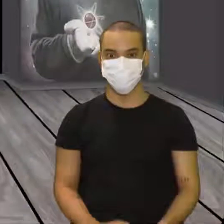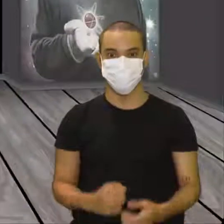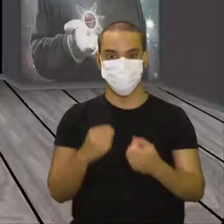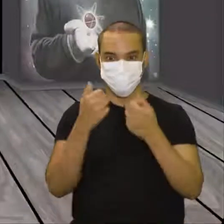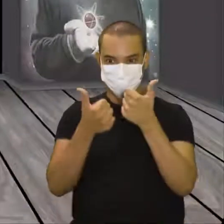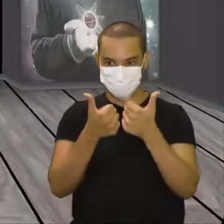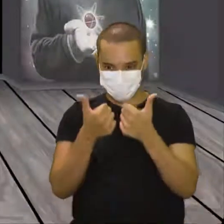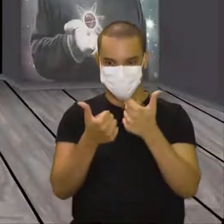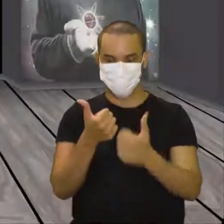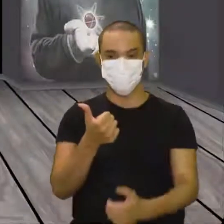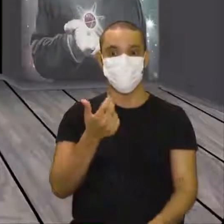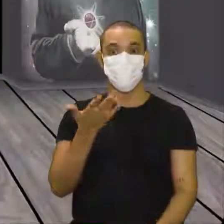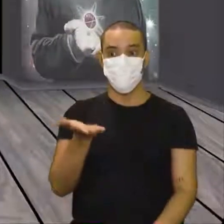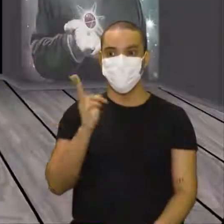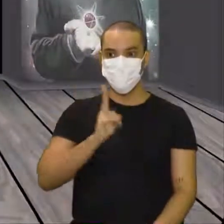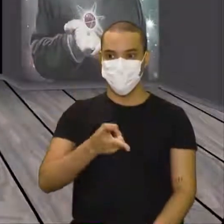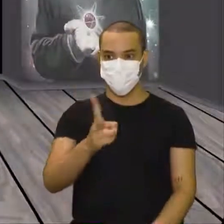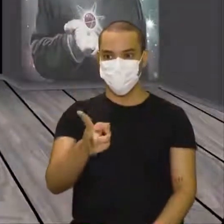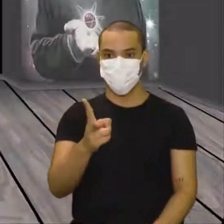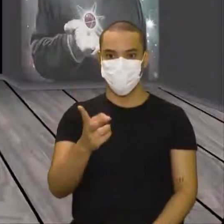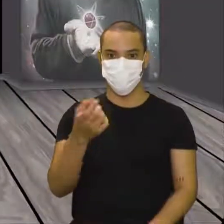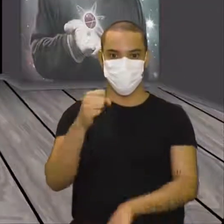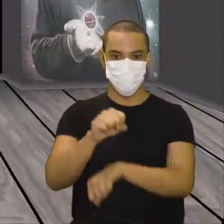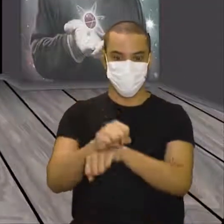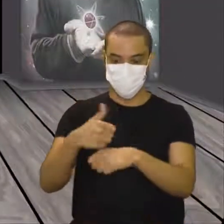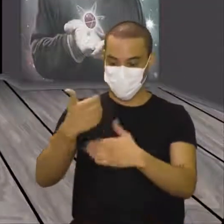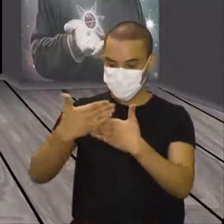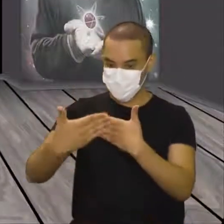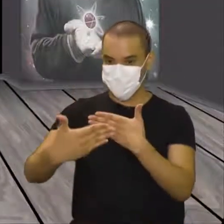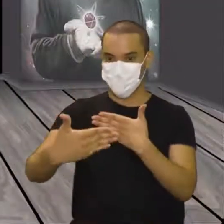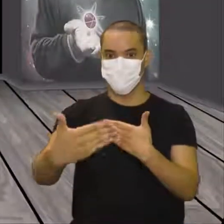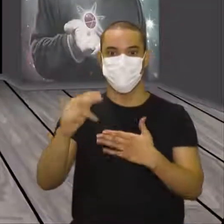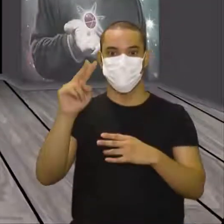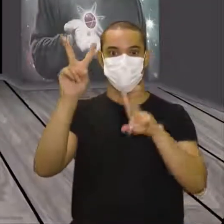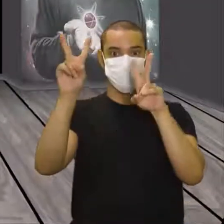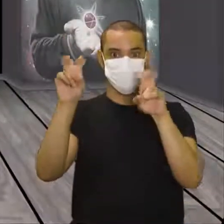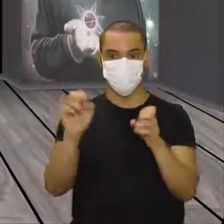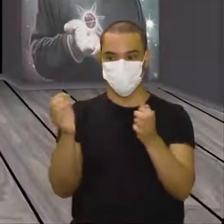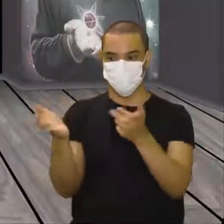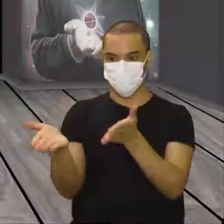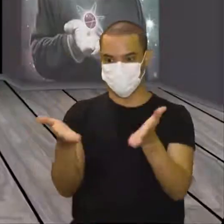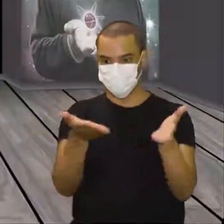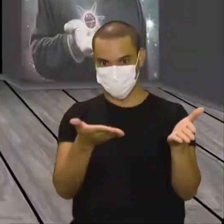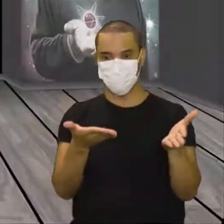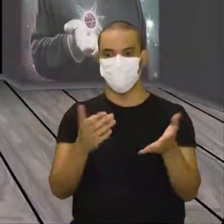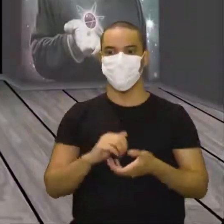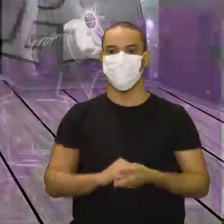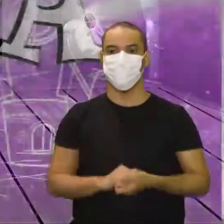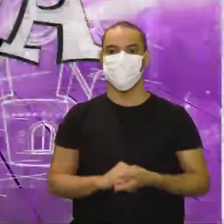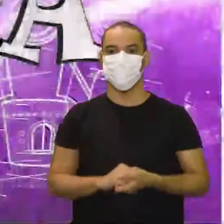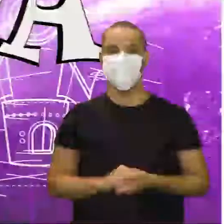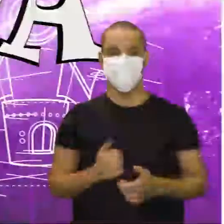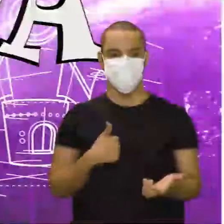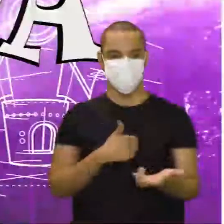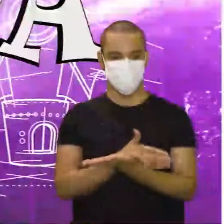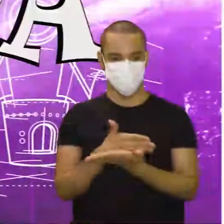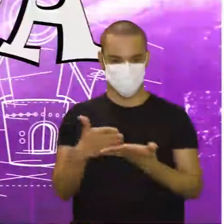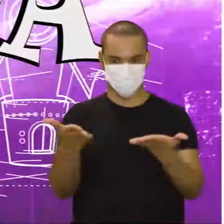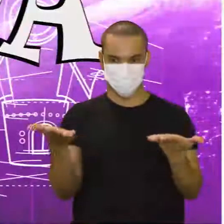E aí, pessoal, dando continuidade, né? Paramos aí, agora vamos para a nossa segunda parte. Então, vamos lá, começar a nossa